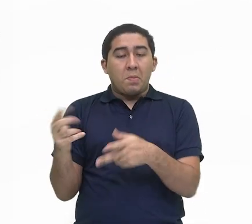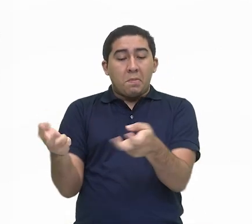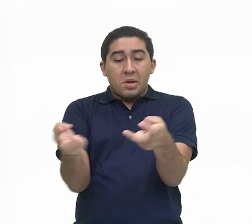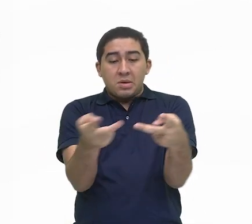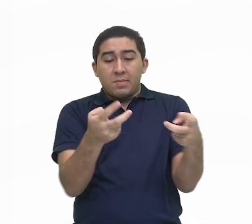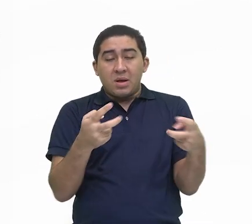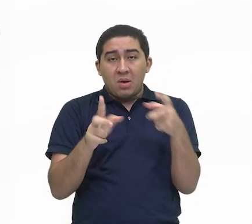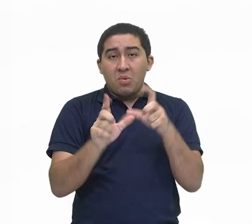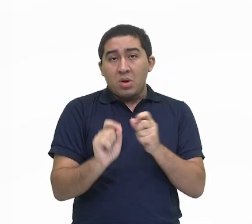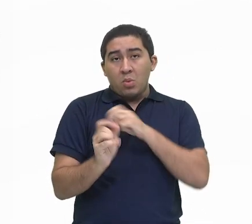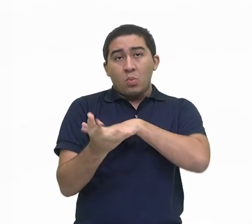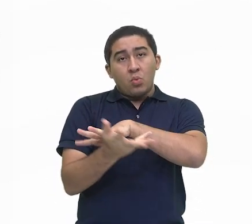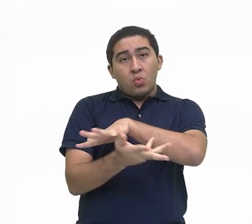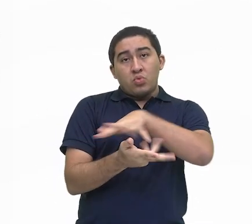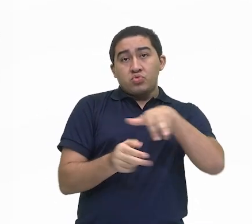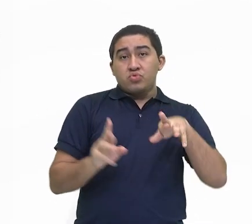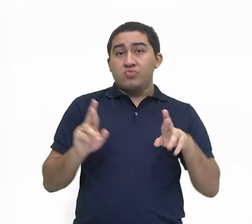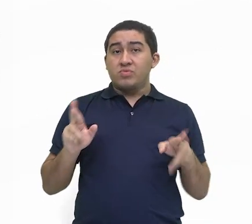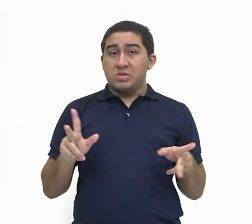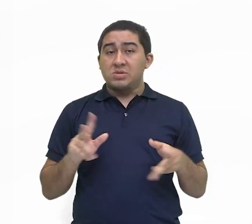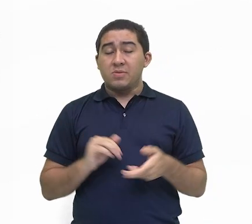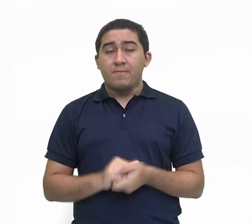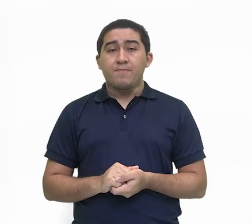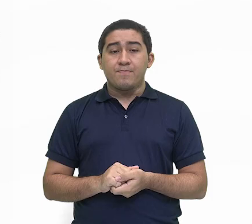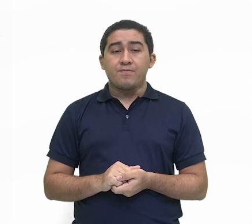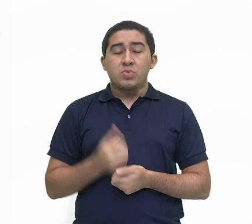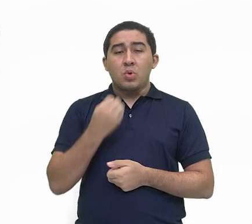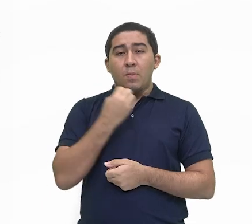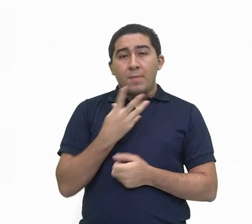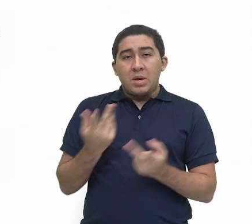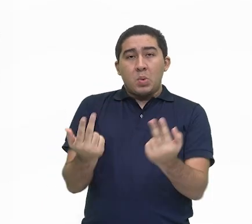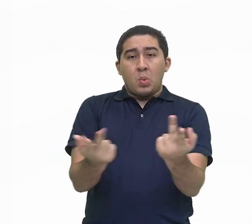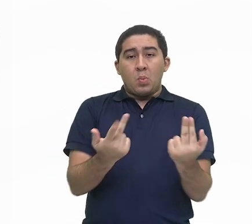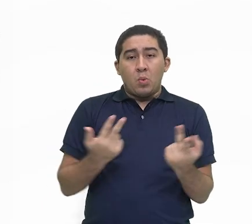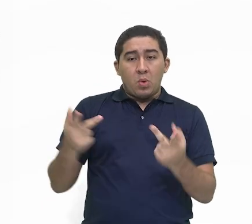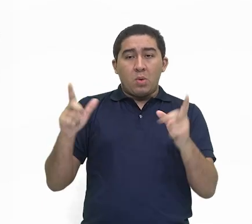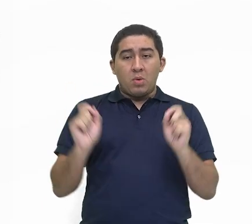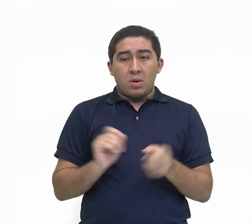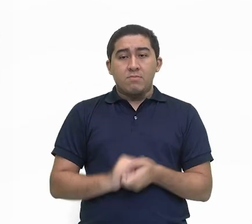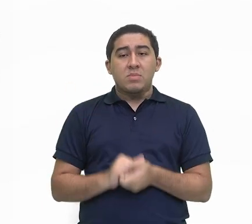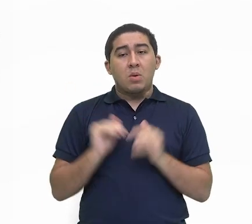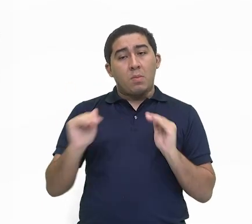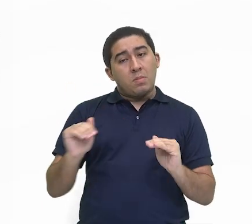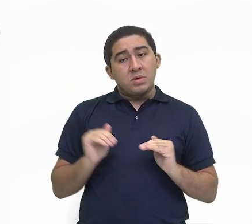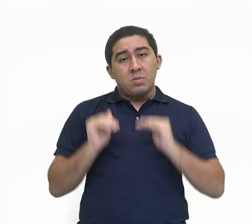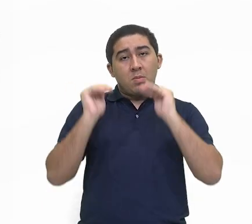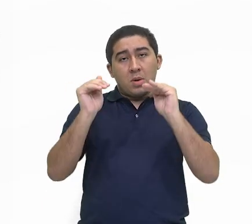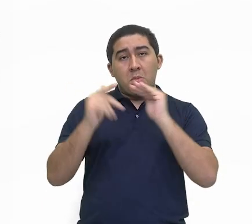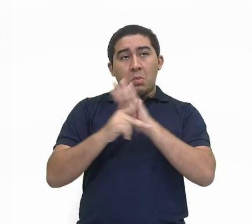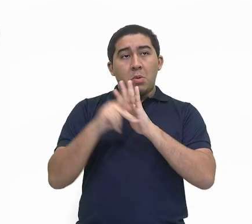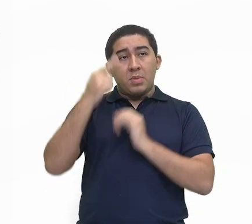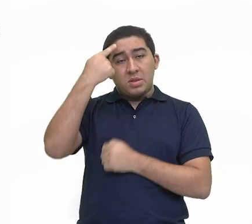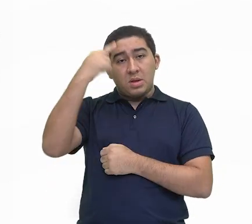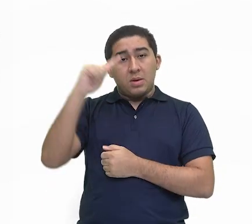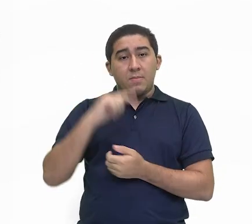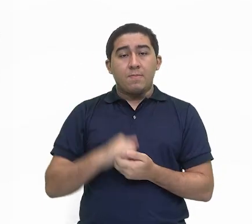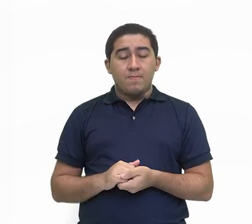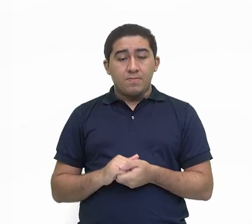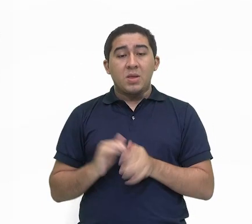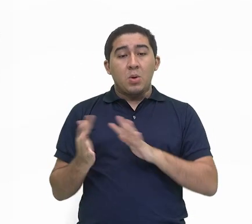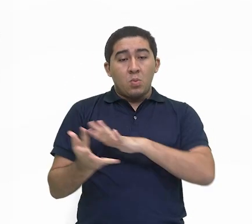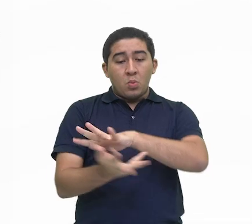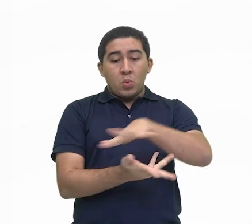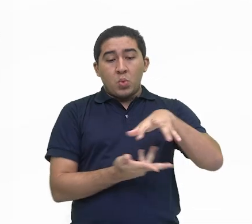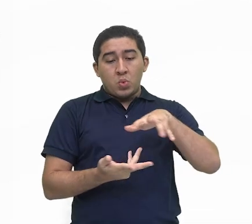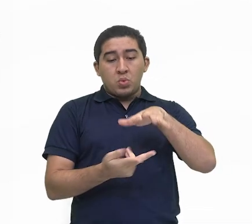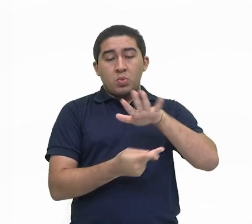mundo imperfeito. O bem comum, né, é o bem supremo, né, da ideia. É um mundo que está mais no